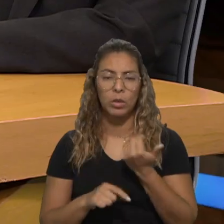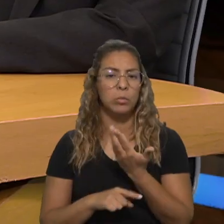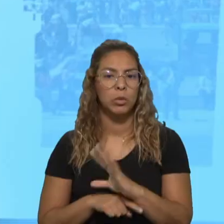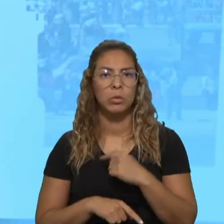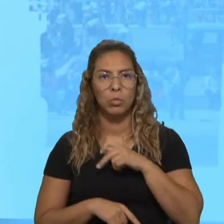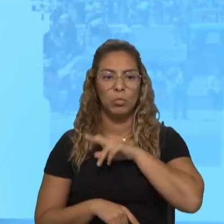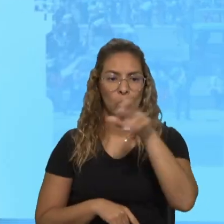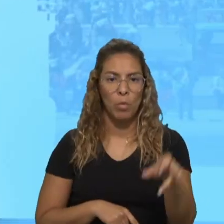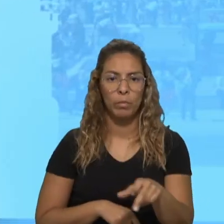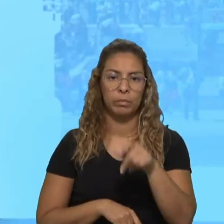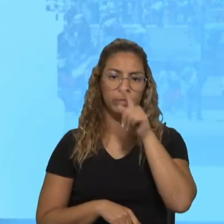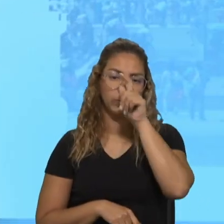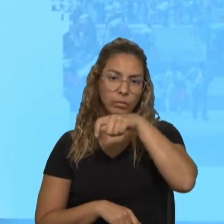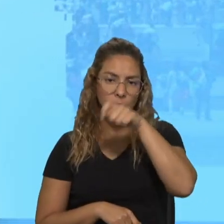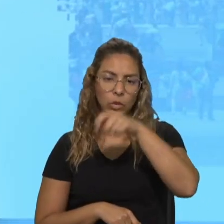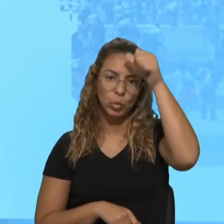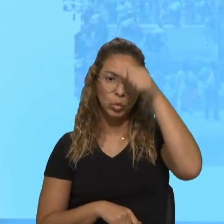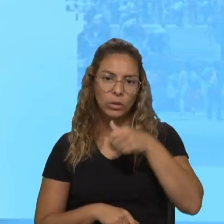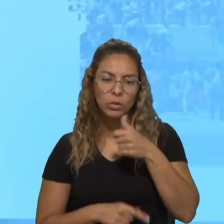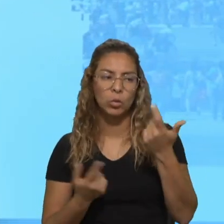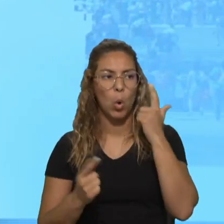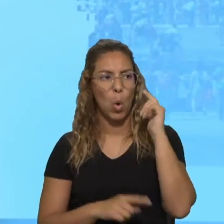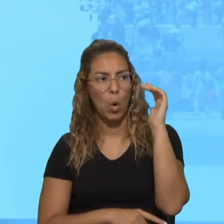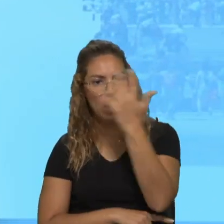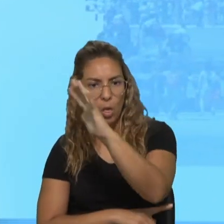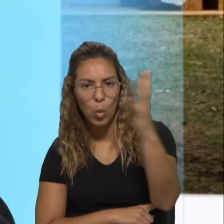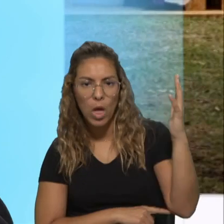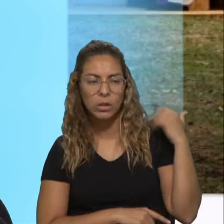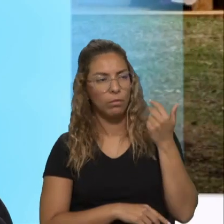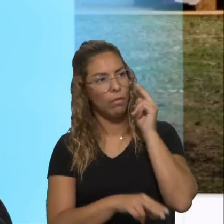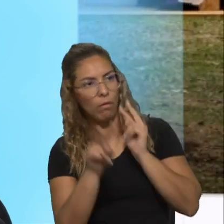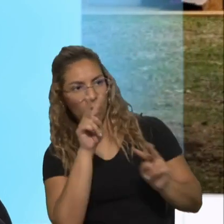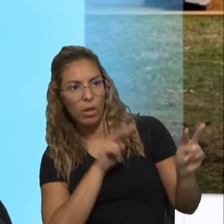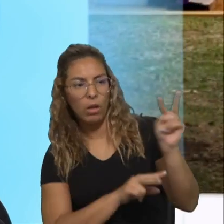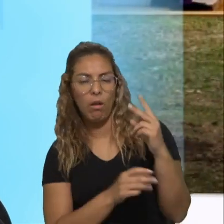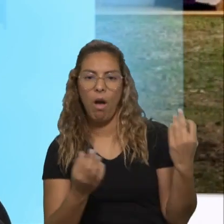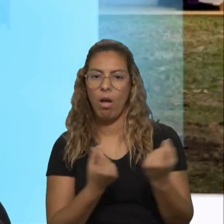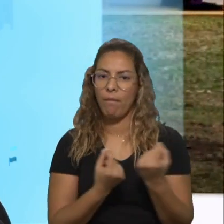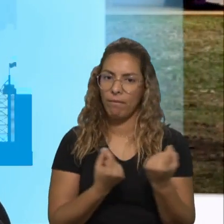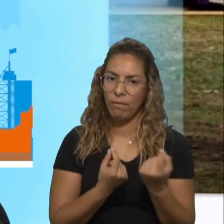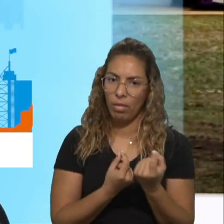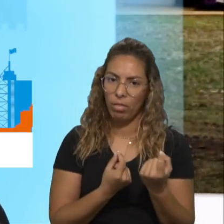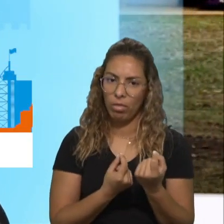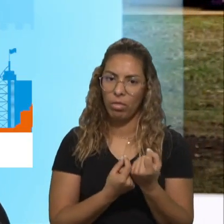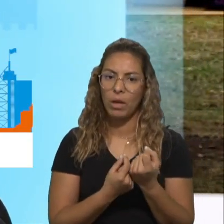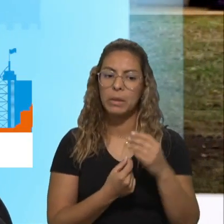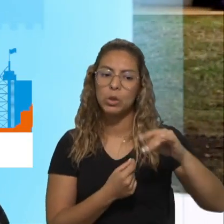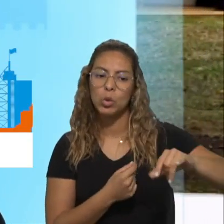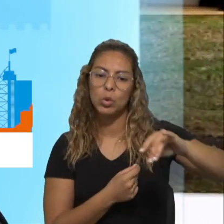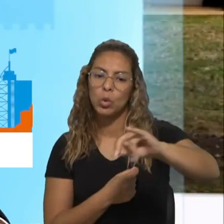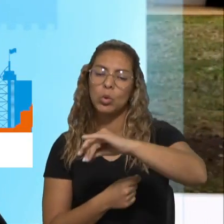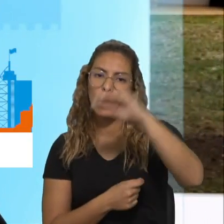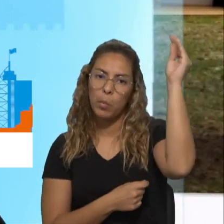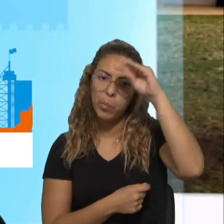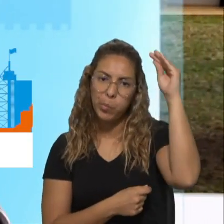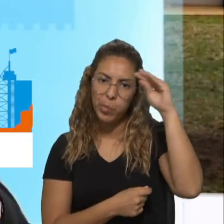ver flamingos e ver a natureza, passamos próximos de certas regiões e temos